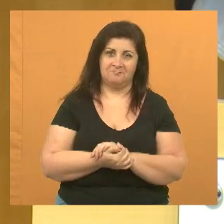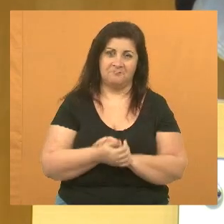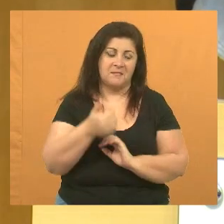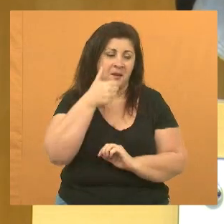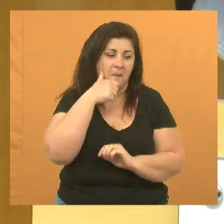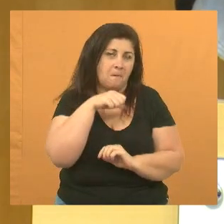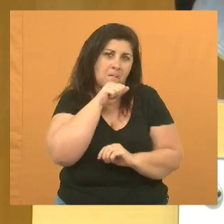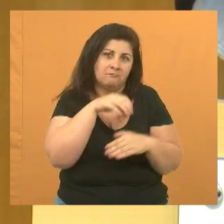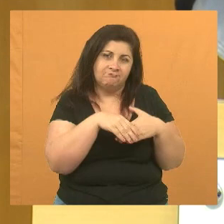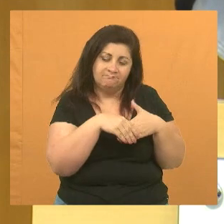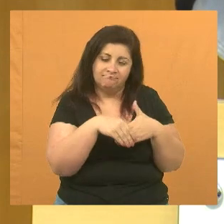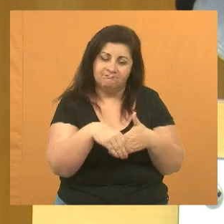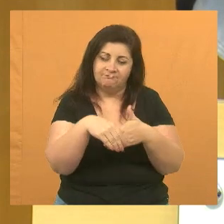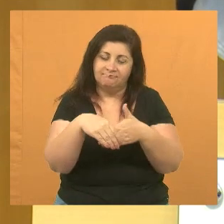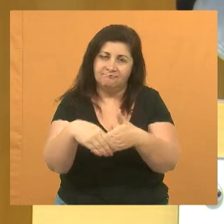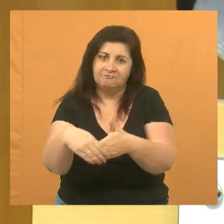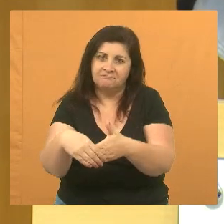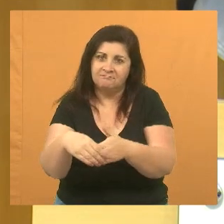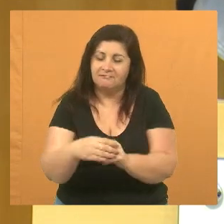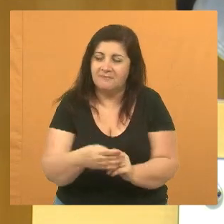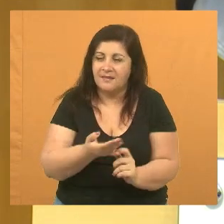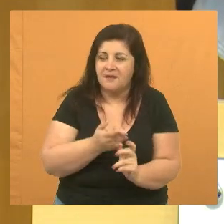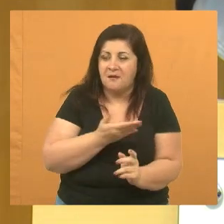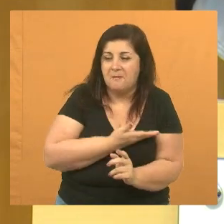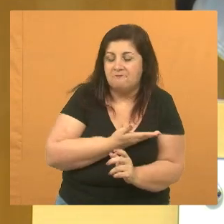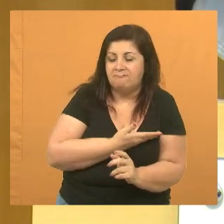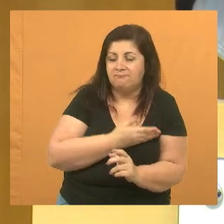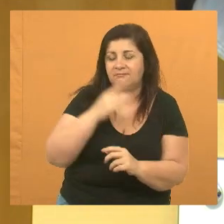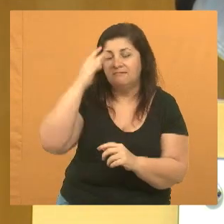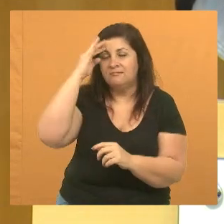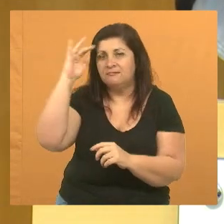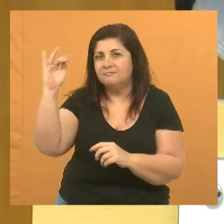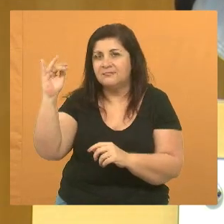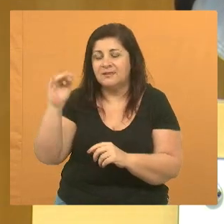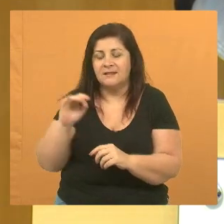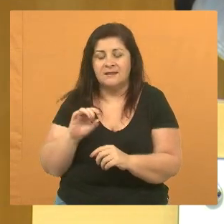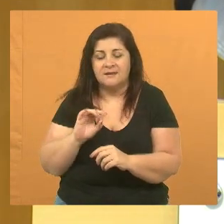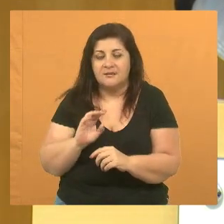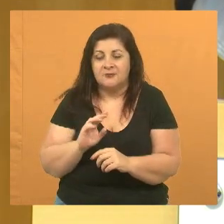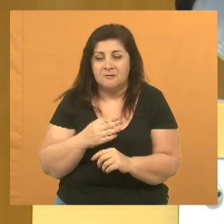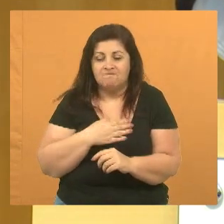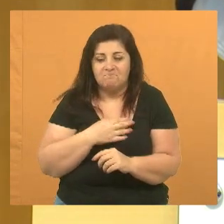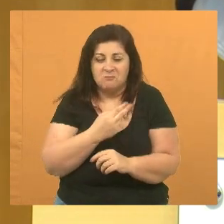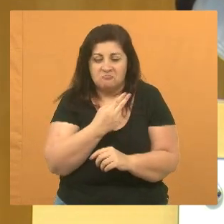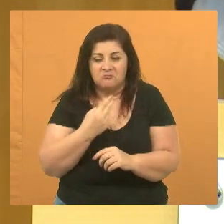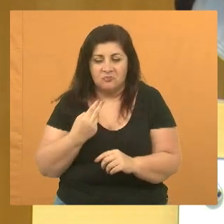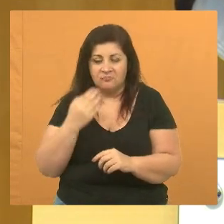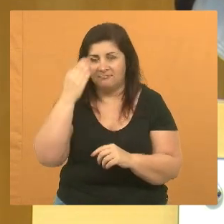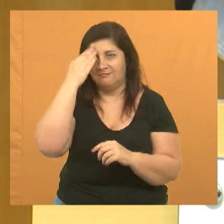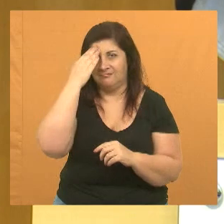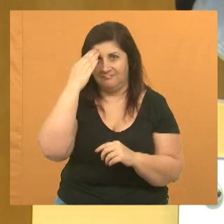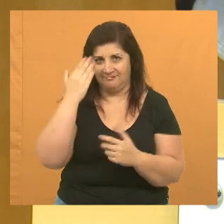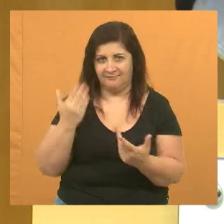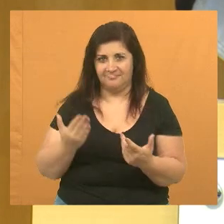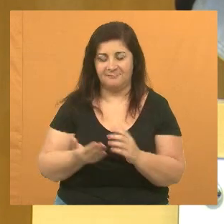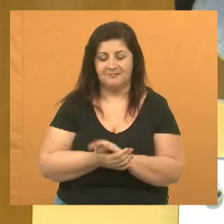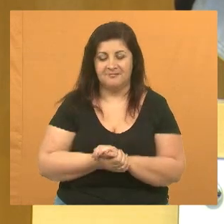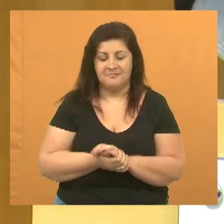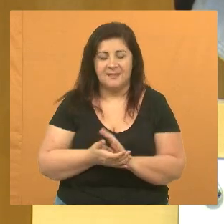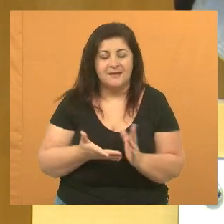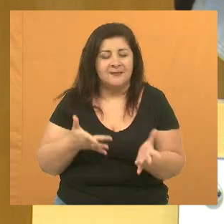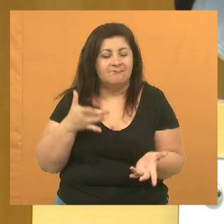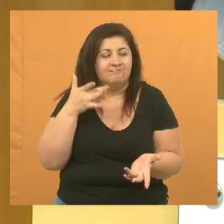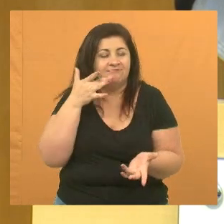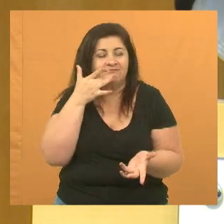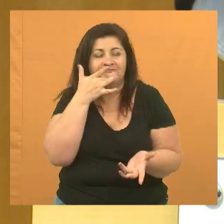mãe me levou, meus colegas, meus sonhos, só meu nome eu sabia afinal. Que